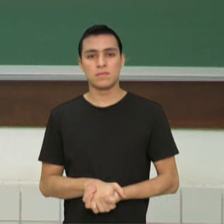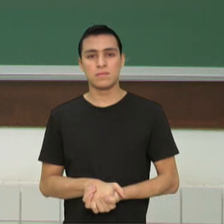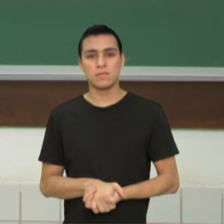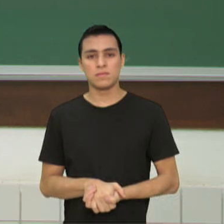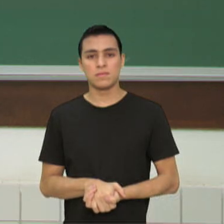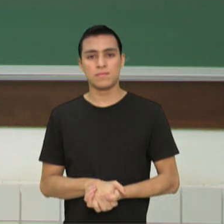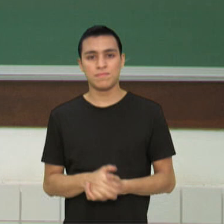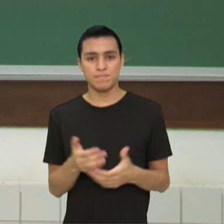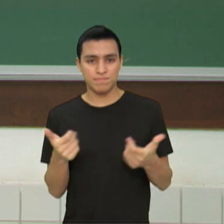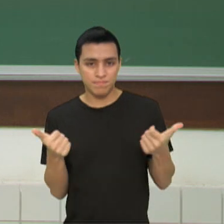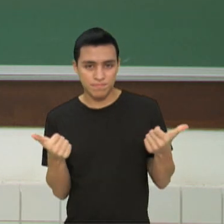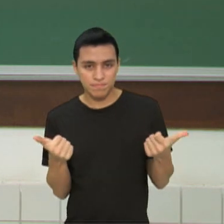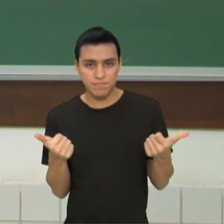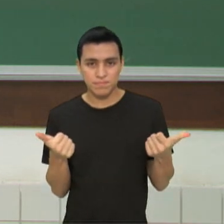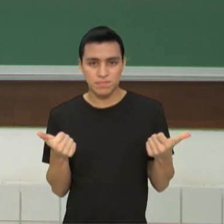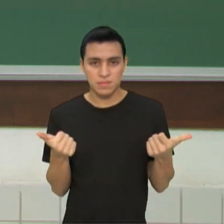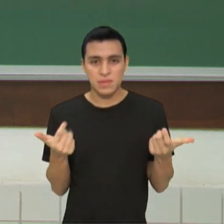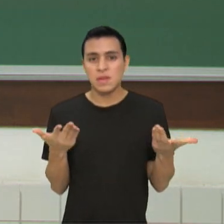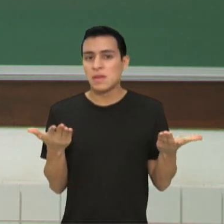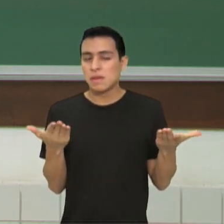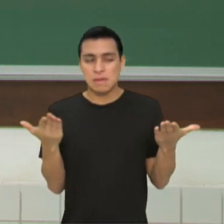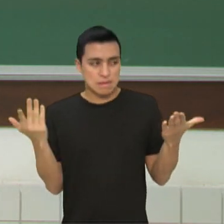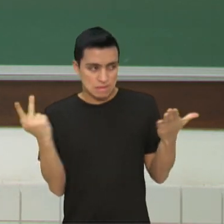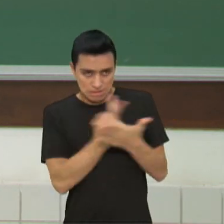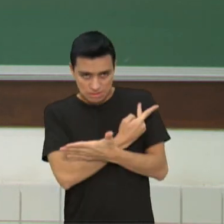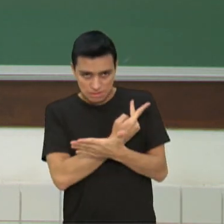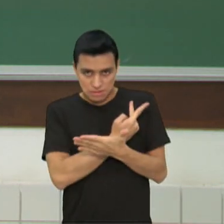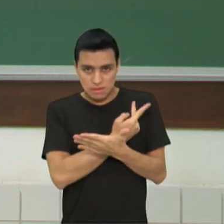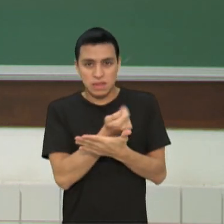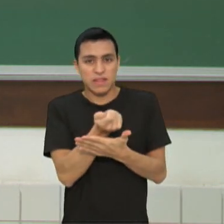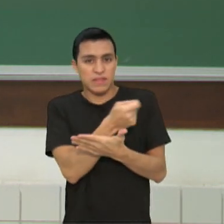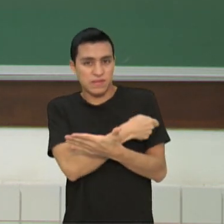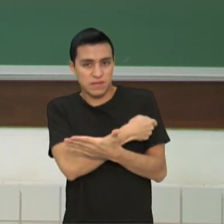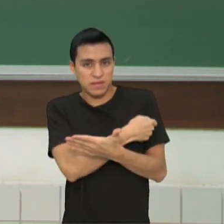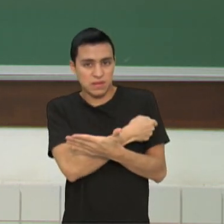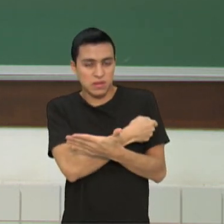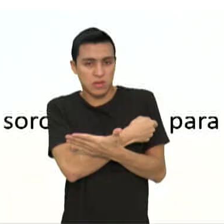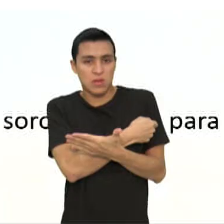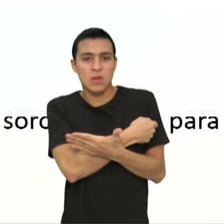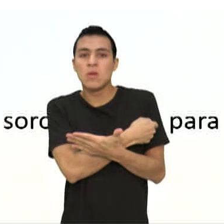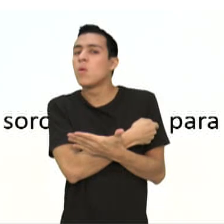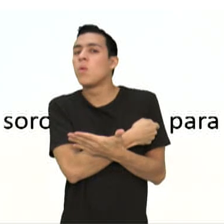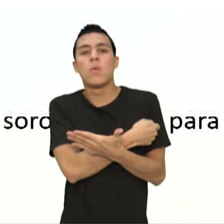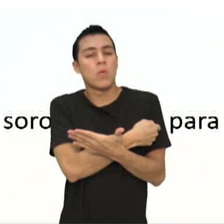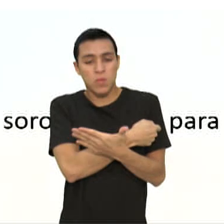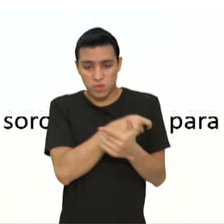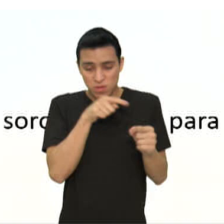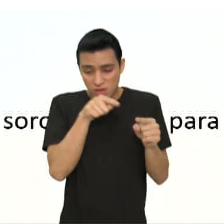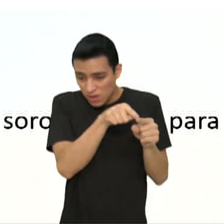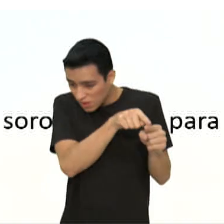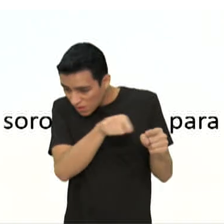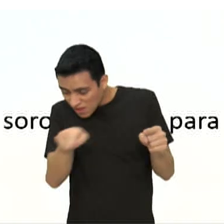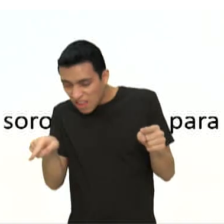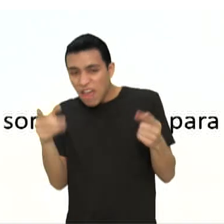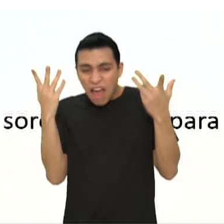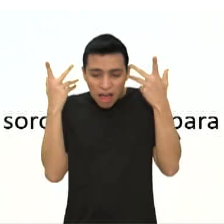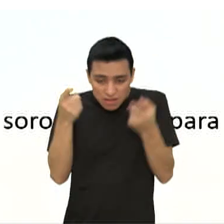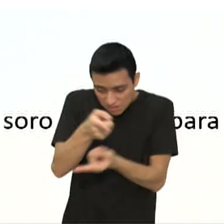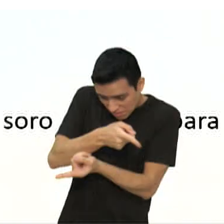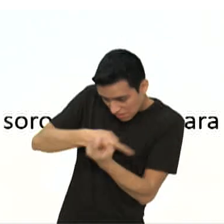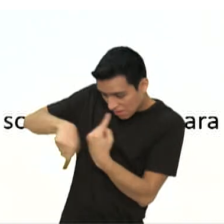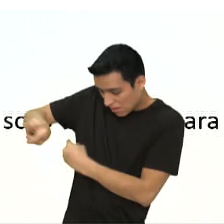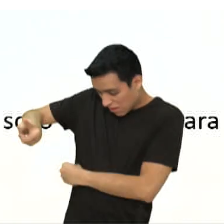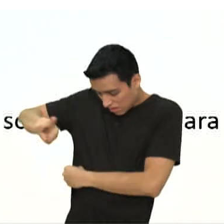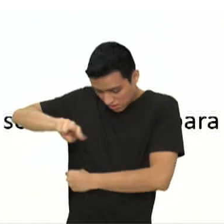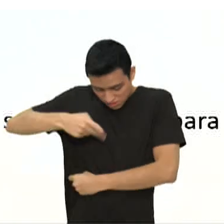Pesada? Olá. Incorreta. Vacinas são produzidas injetando um antígeno em um animal que passará a produzir anticorpos. E daí eu